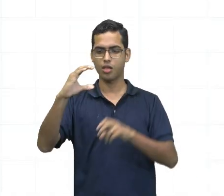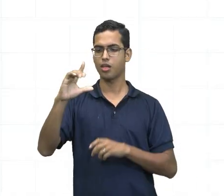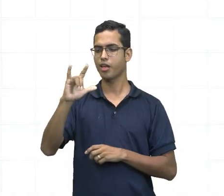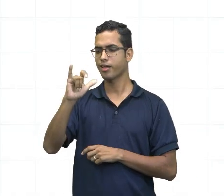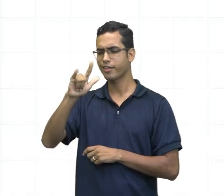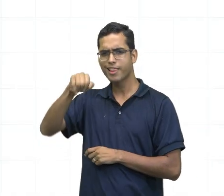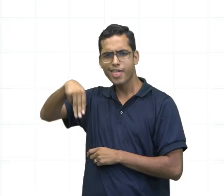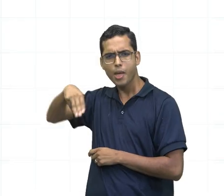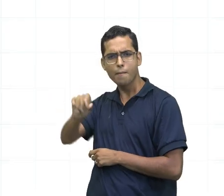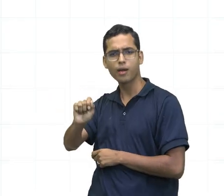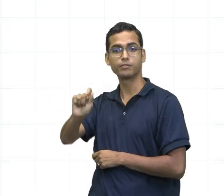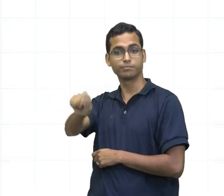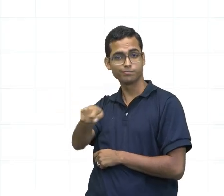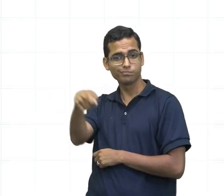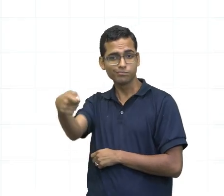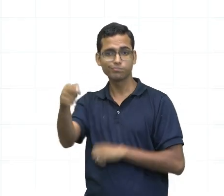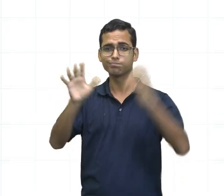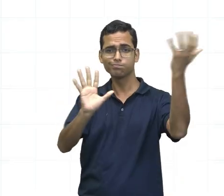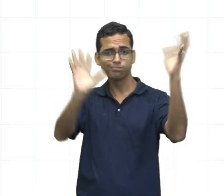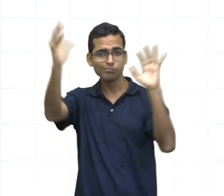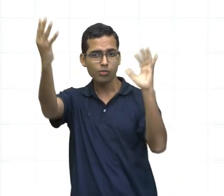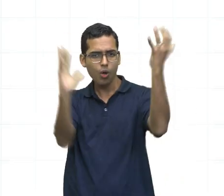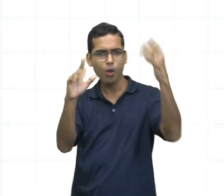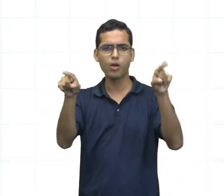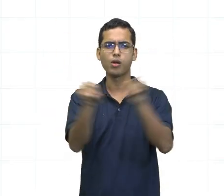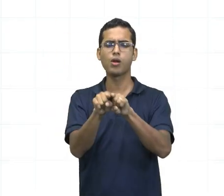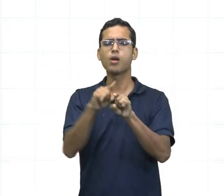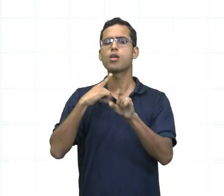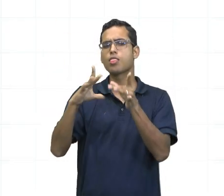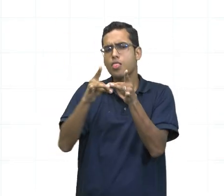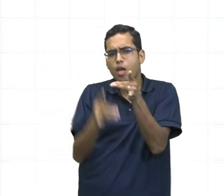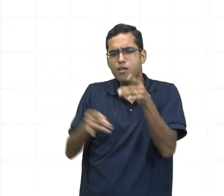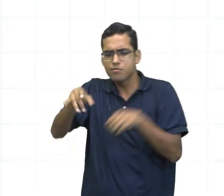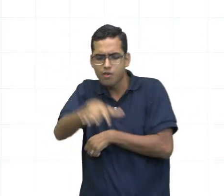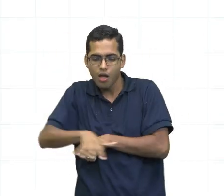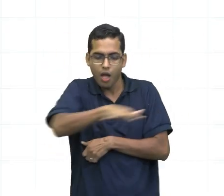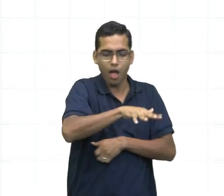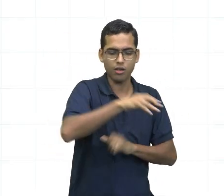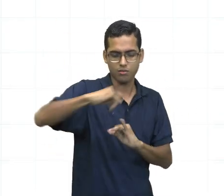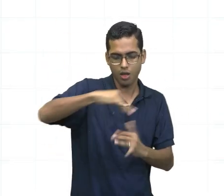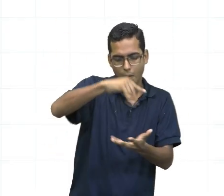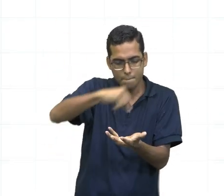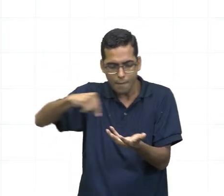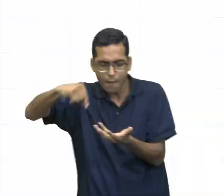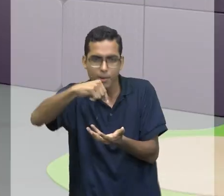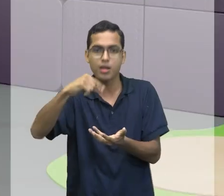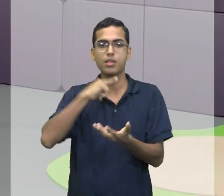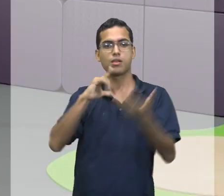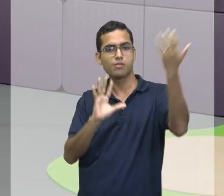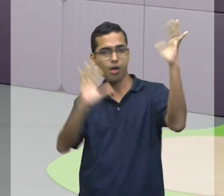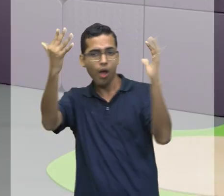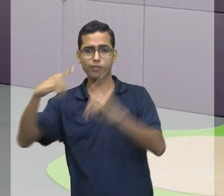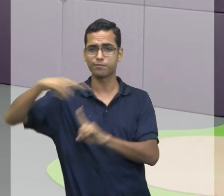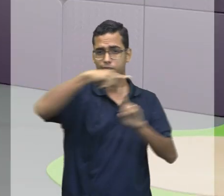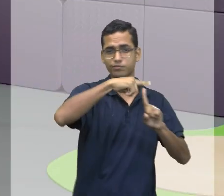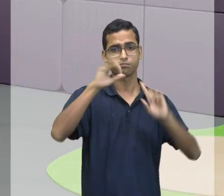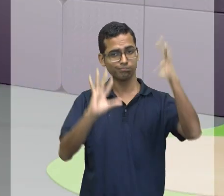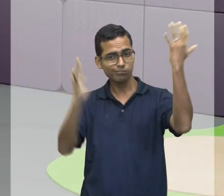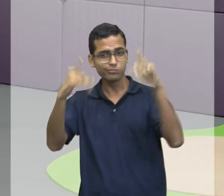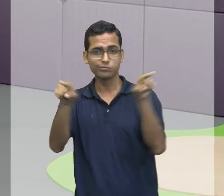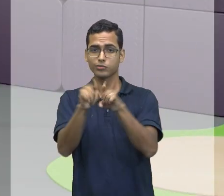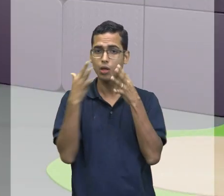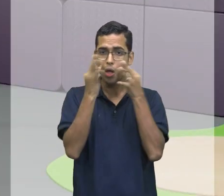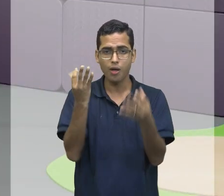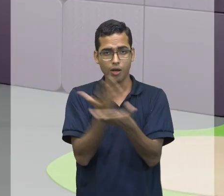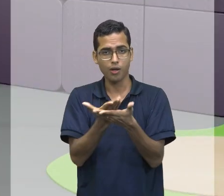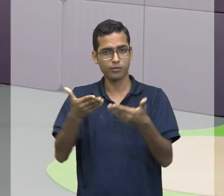conhecimento clima e no detalhamento zonas climáticas da Terra e tipos de clima. Então prestem bastante atenção, a